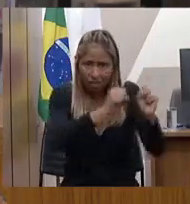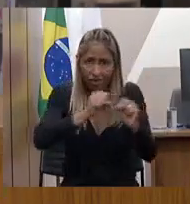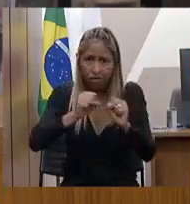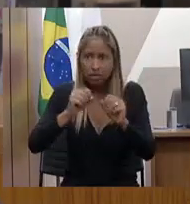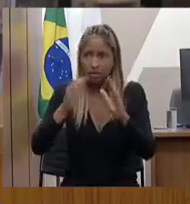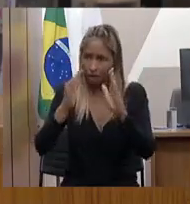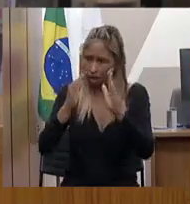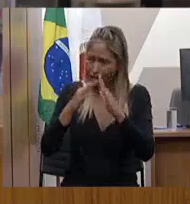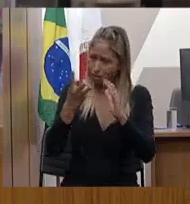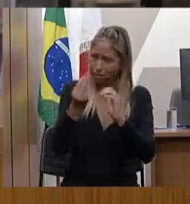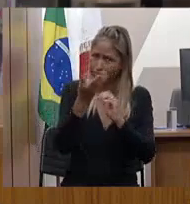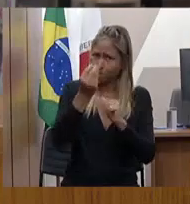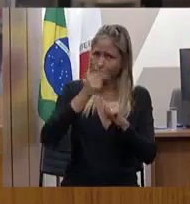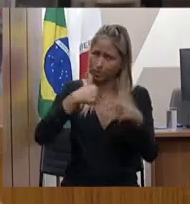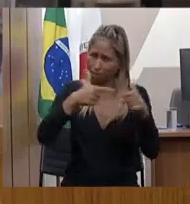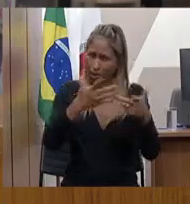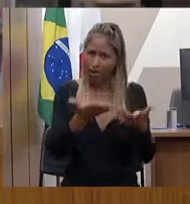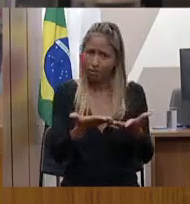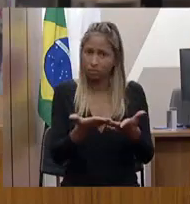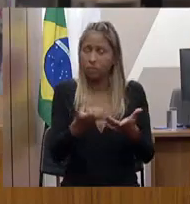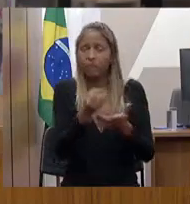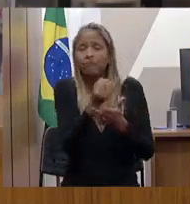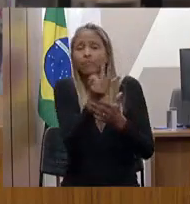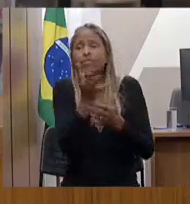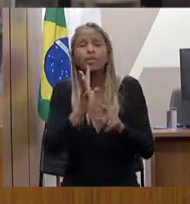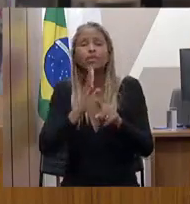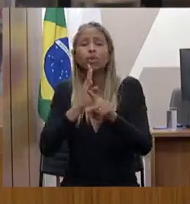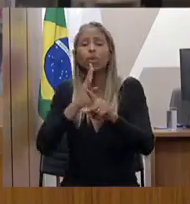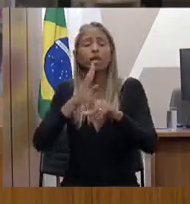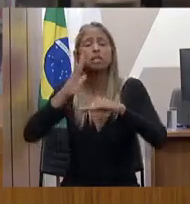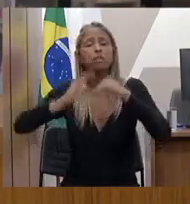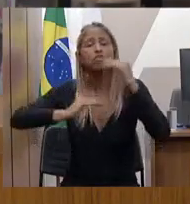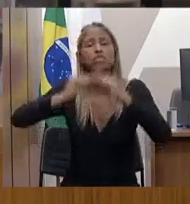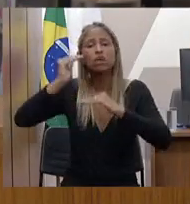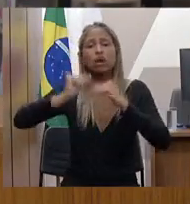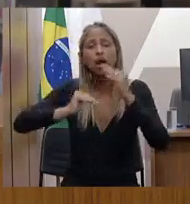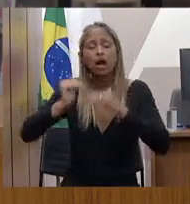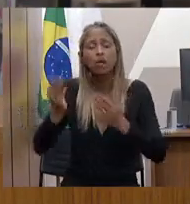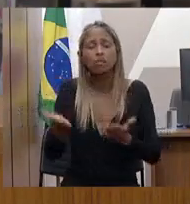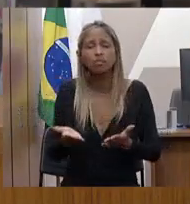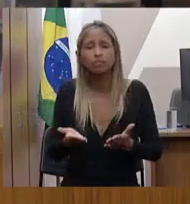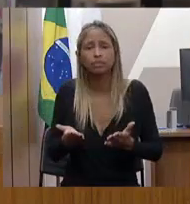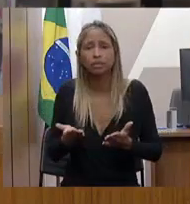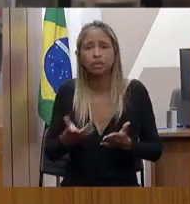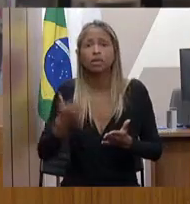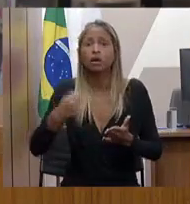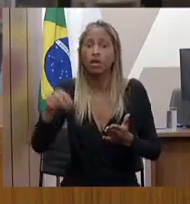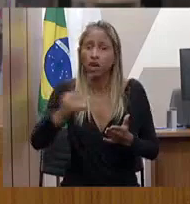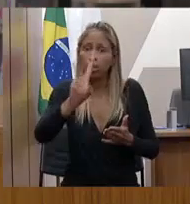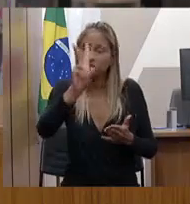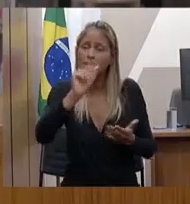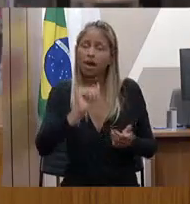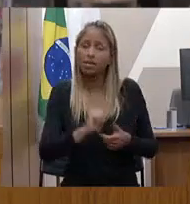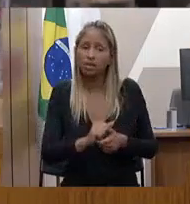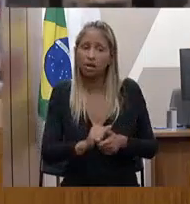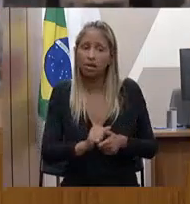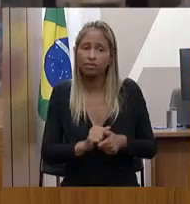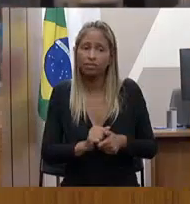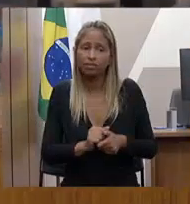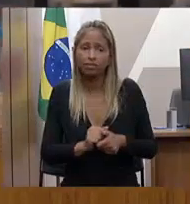e muitos outros que a gente não reconhece a sua profissão o seu trabalho a gente precisa valorizar o trabalho